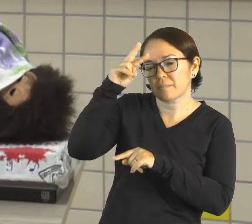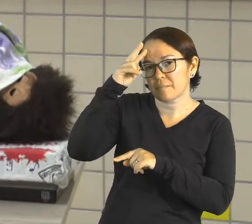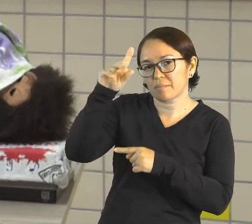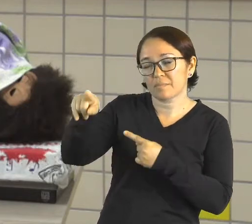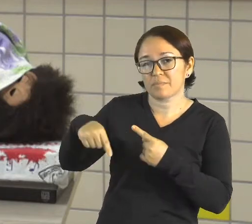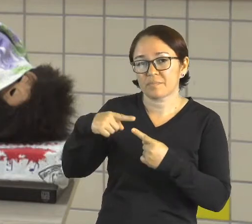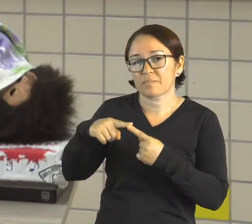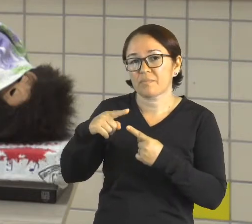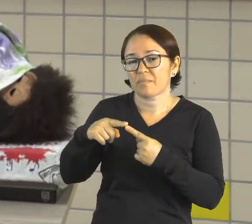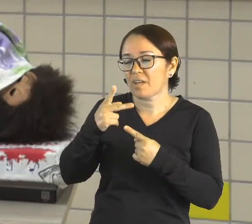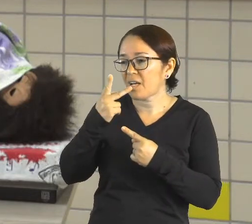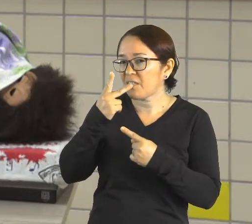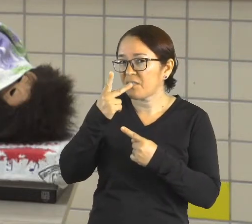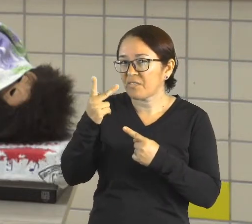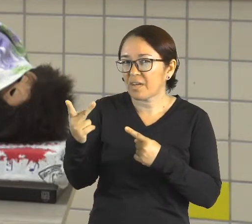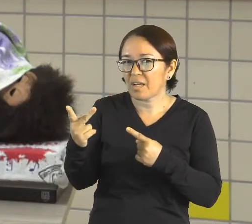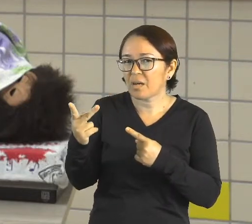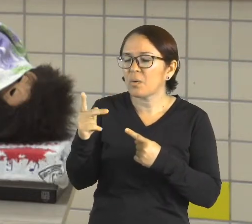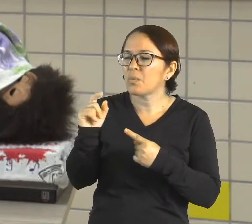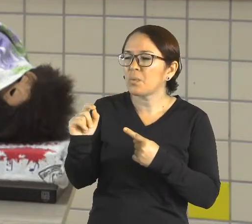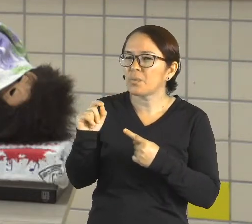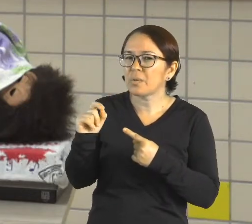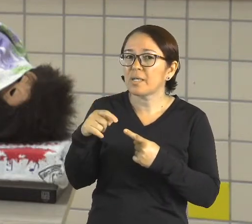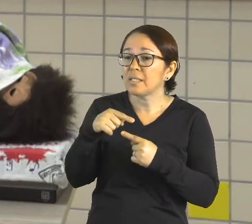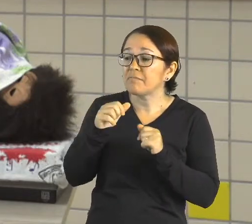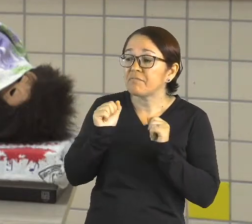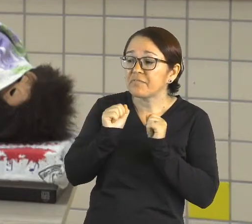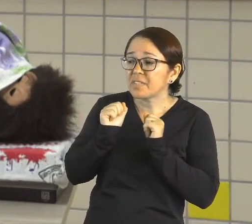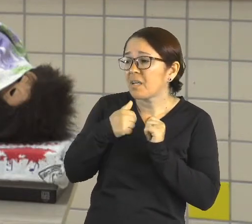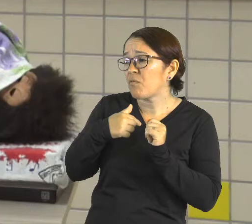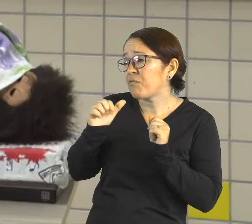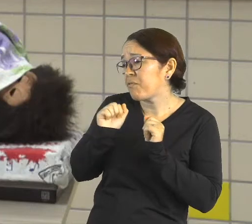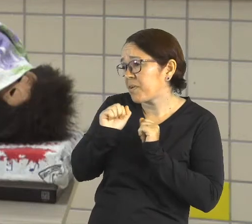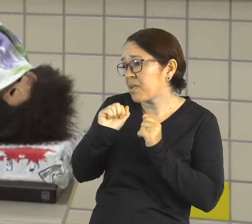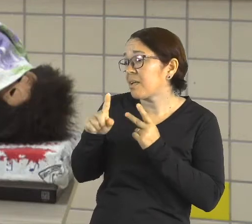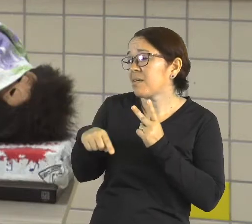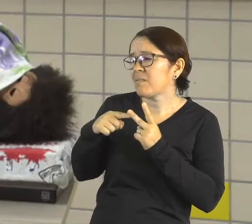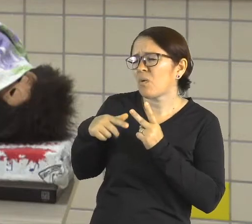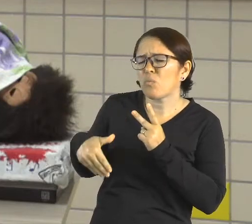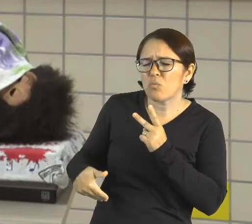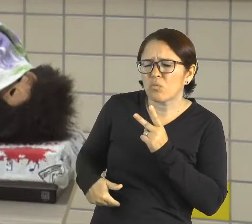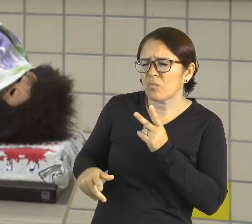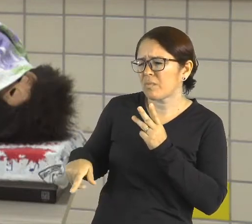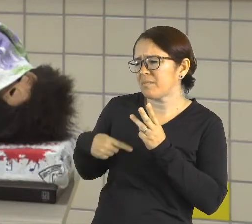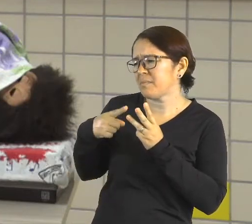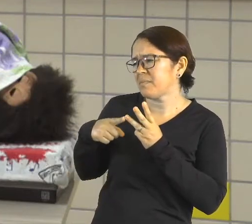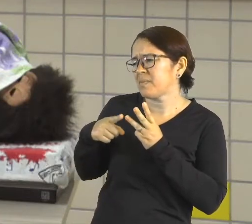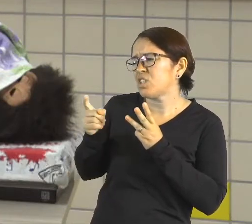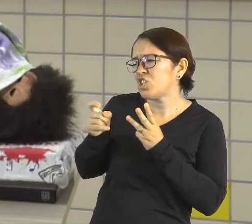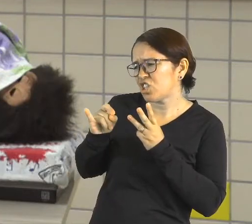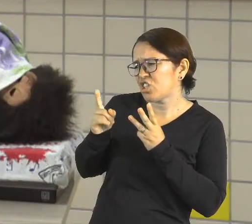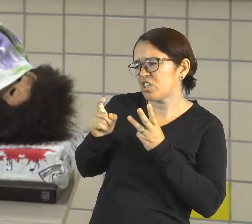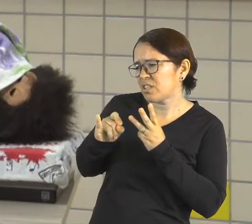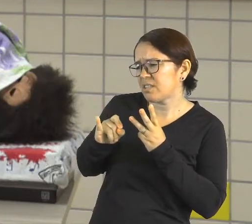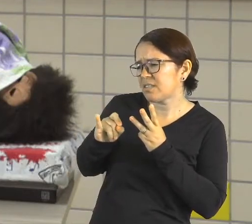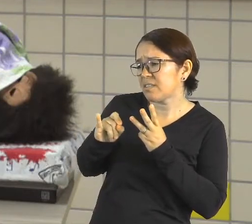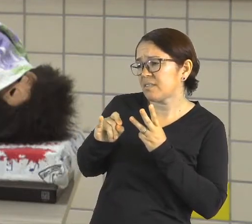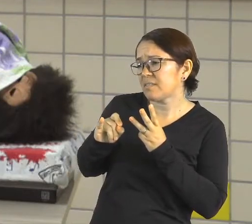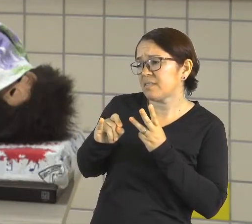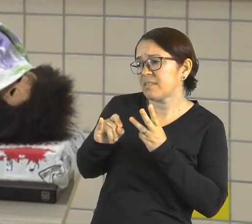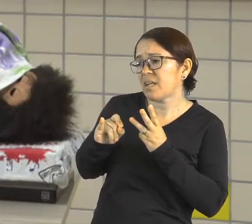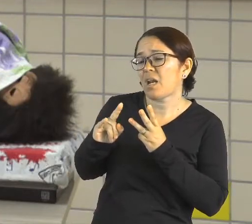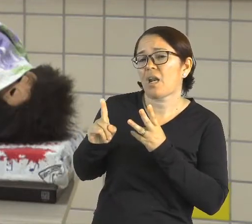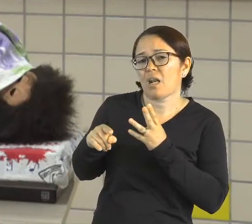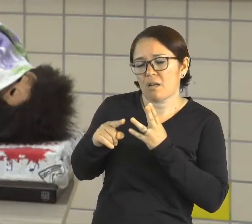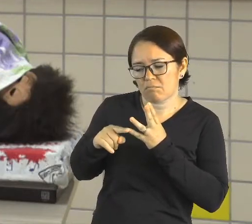queria o quê? Quem lembra? Que estava com frio. Depois, que estava com fome. Depois, queria fazer xixi. E por final, ele teve